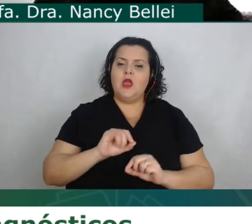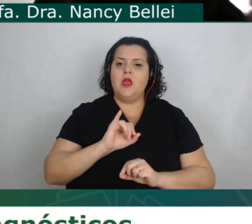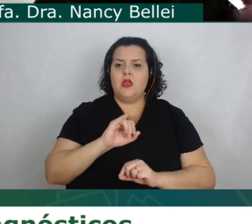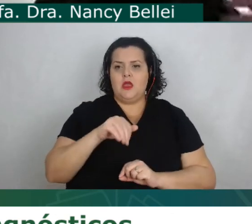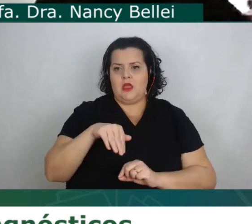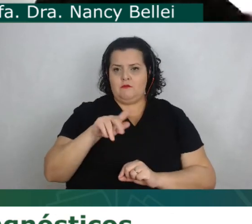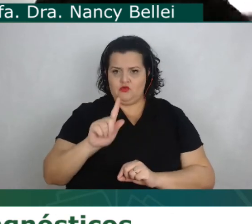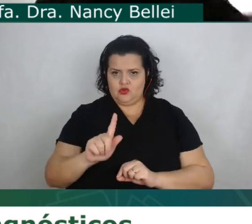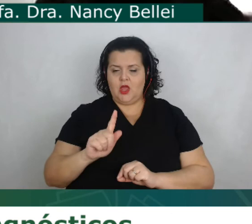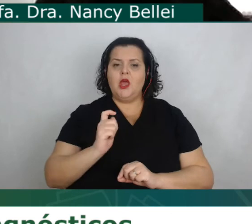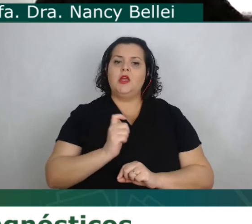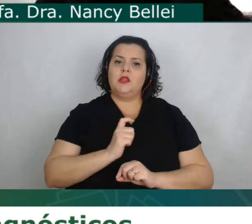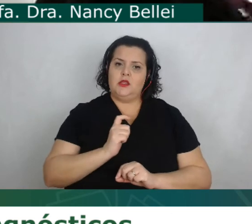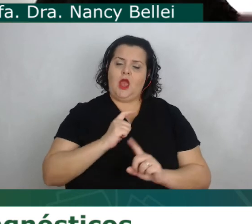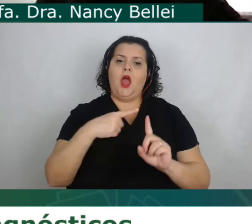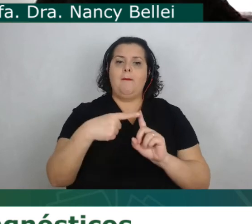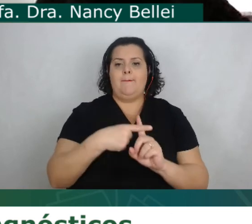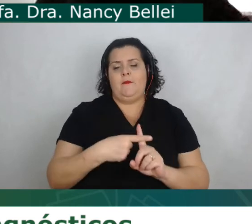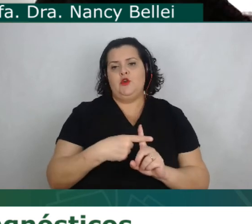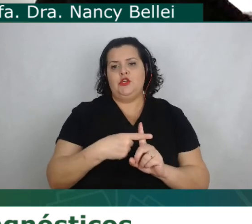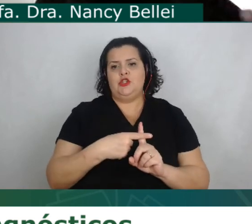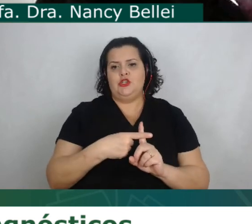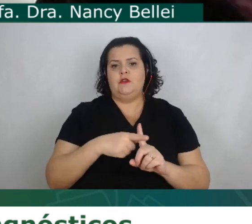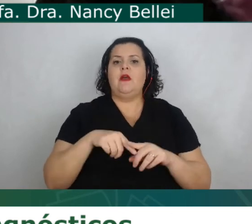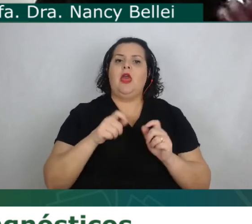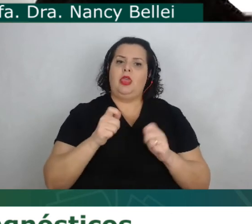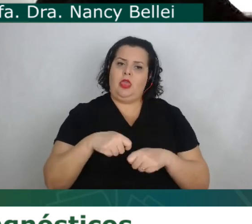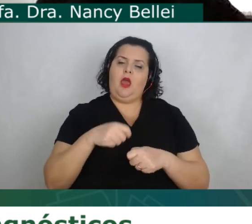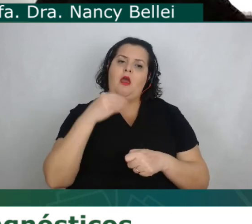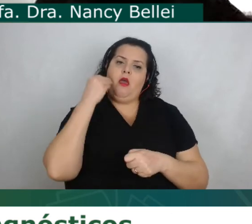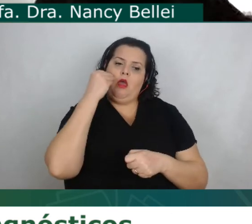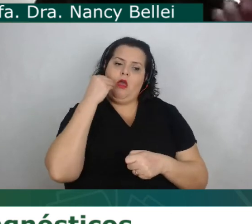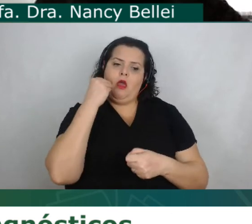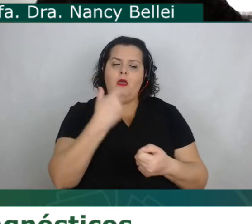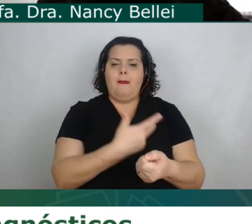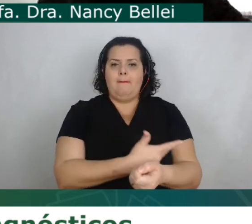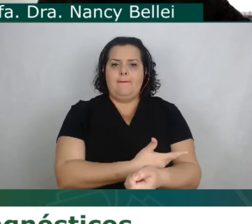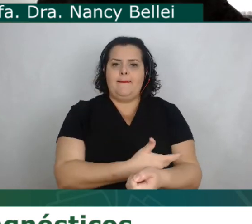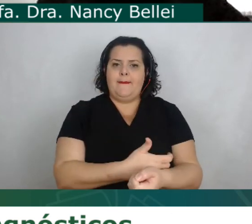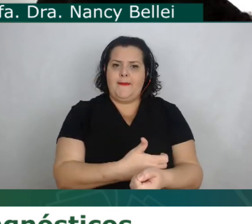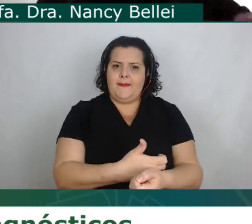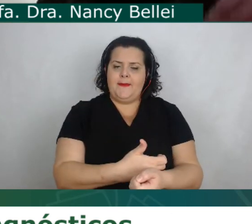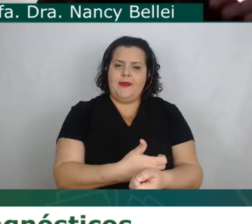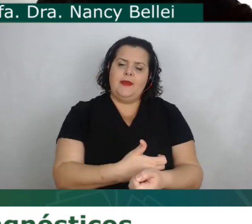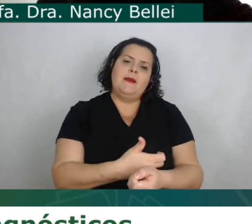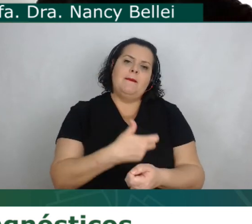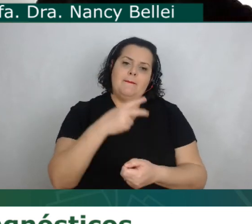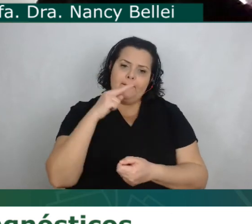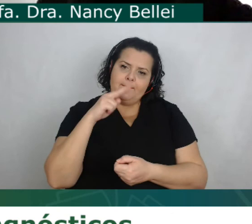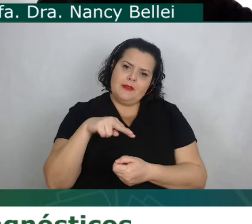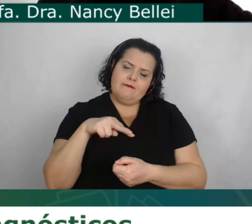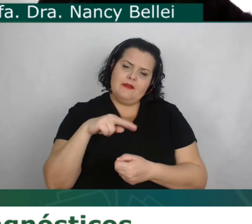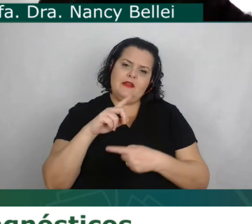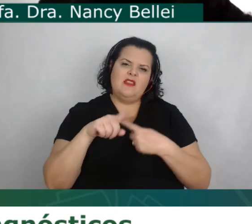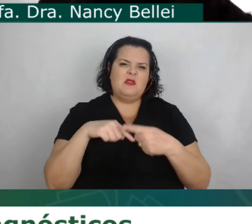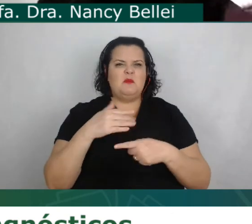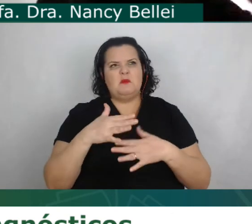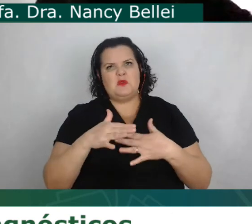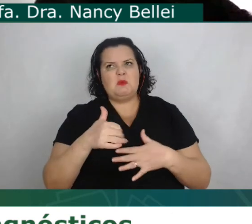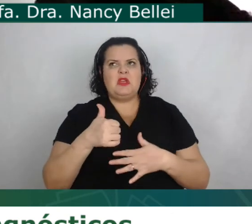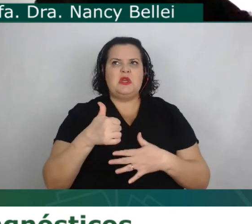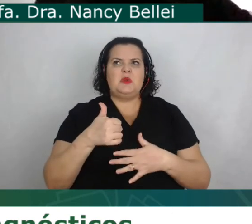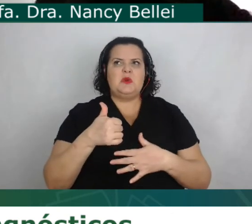é possível a gente tentar um teste sorológico, eventualmente, nessas situações, depois de 10, 14